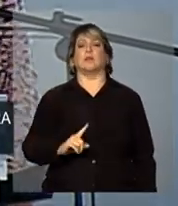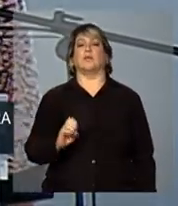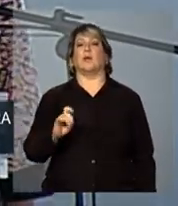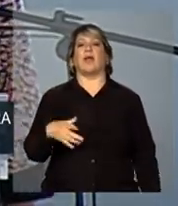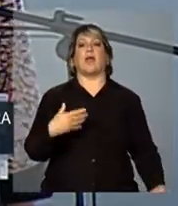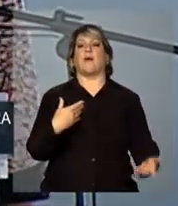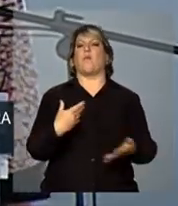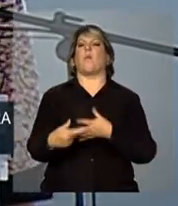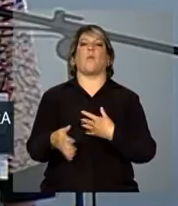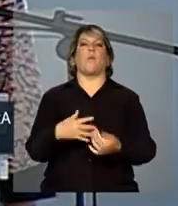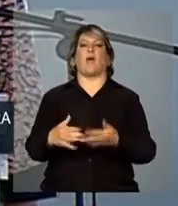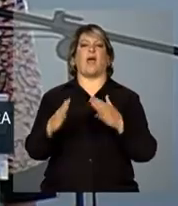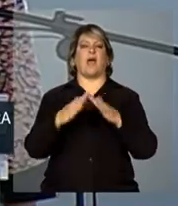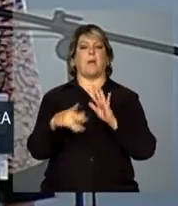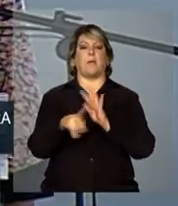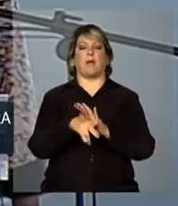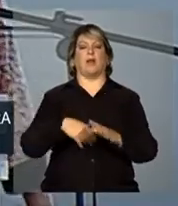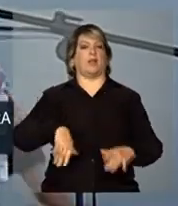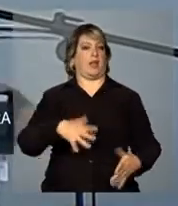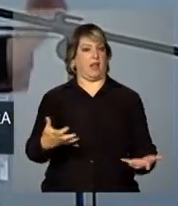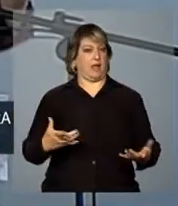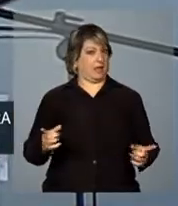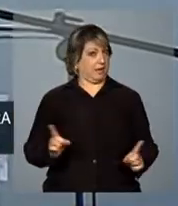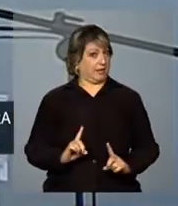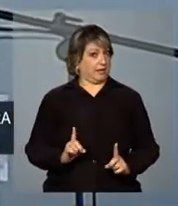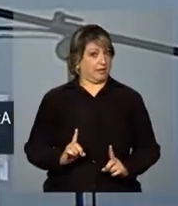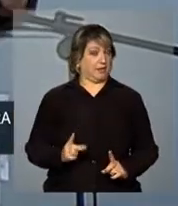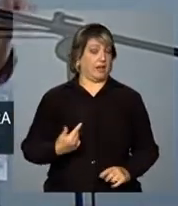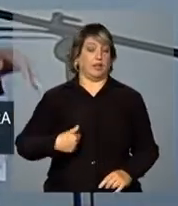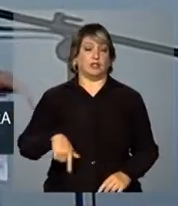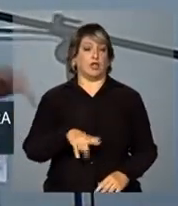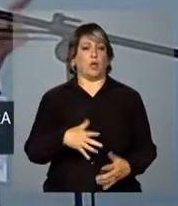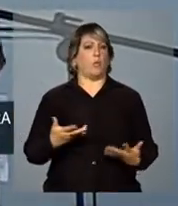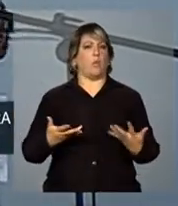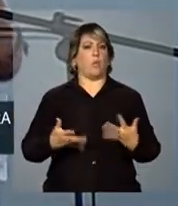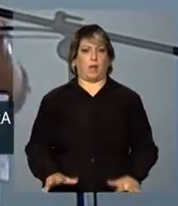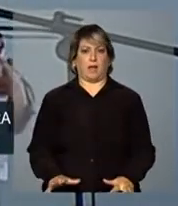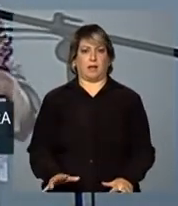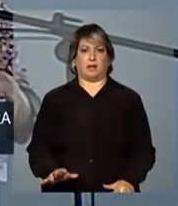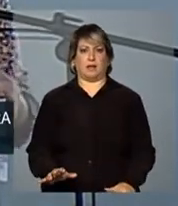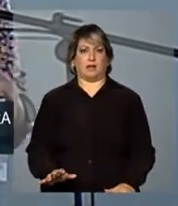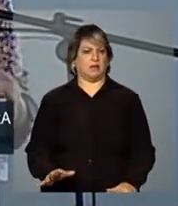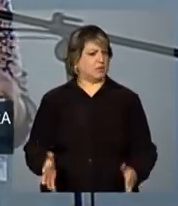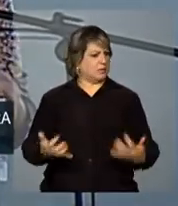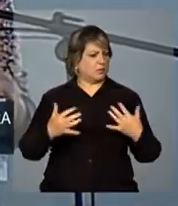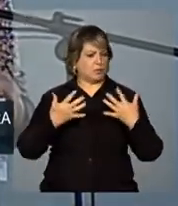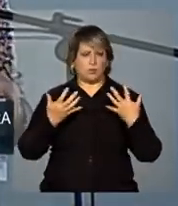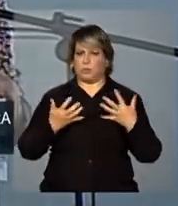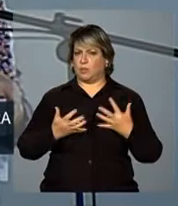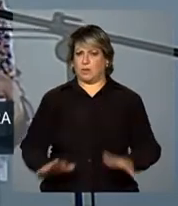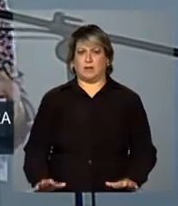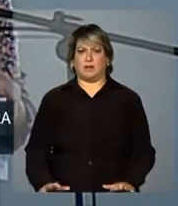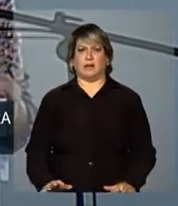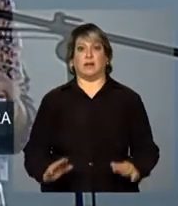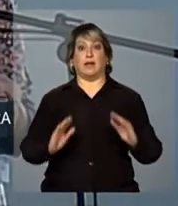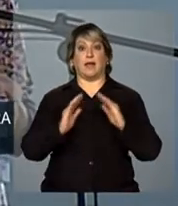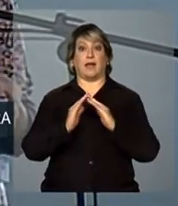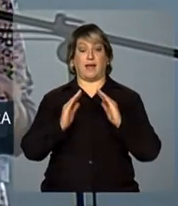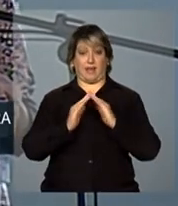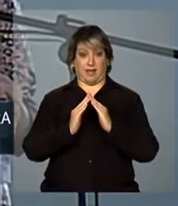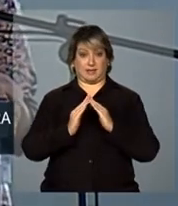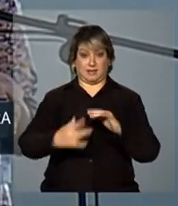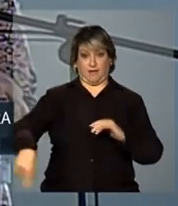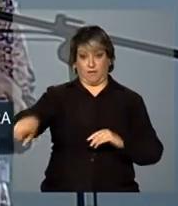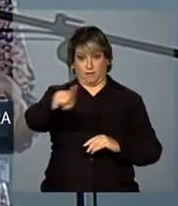casa própria que nós queremos. Nós não queremos, de jeito nenhum, que a casa onde